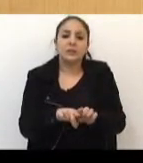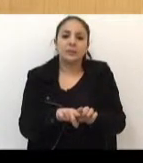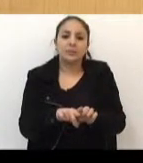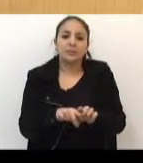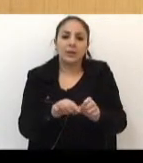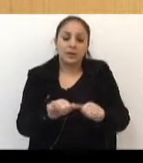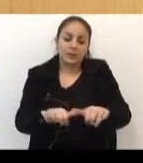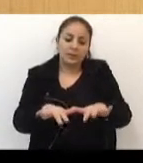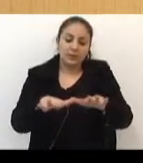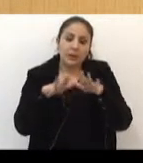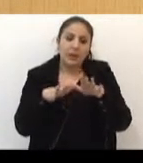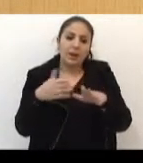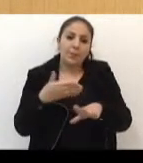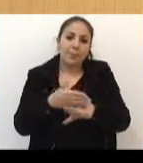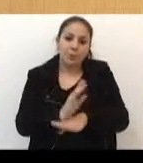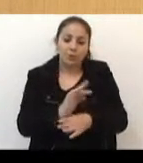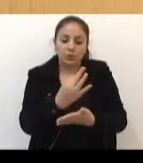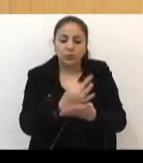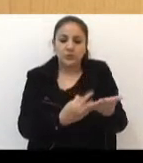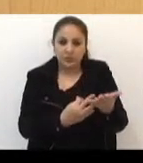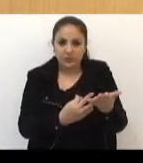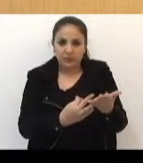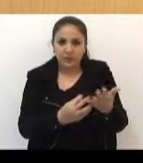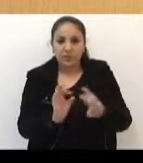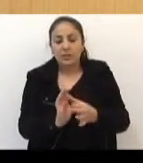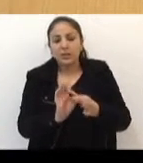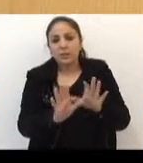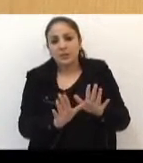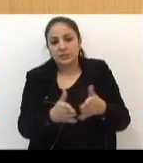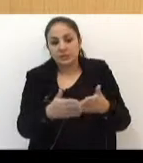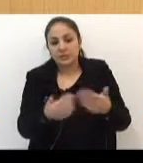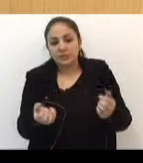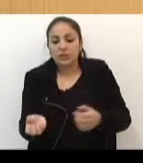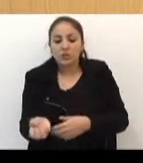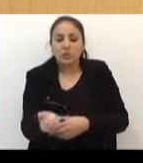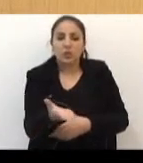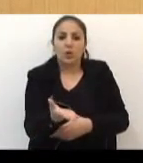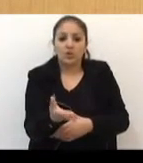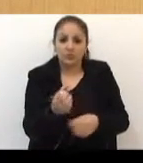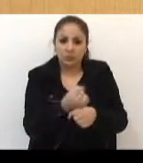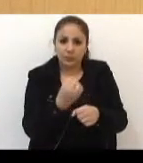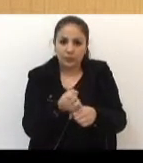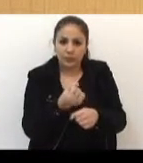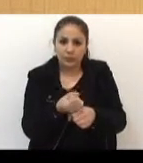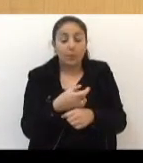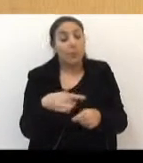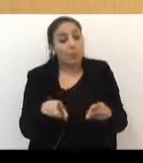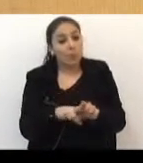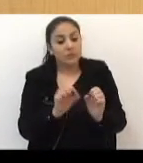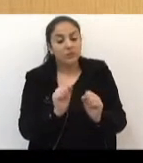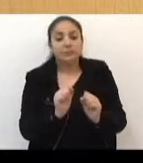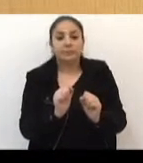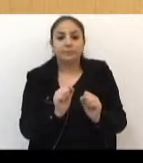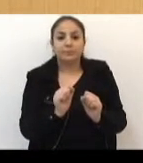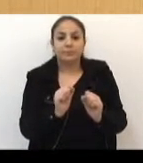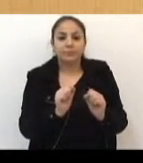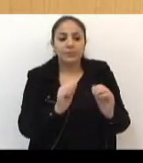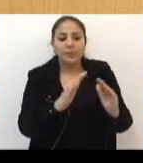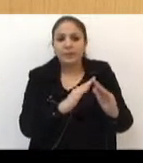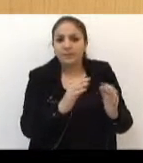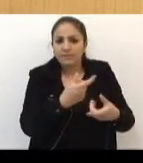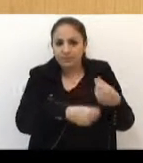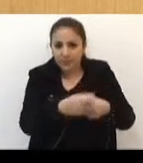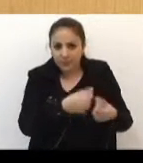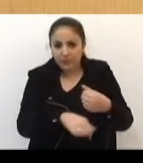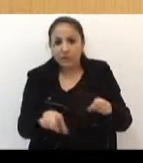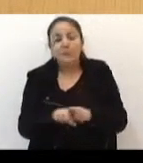estabelece critérios para a liberação de licenças de novas construções, sejam elas comerciais ou residenciais.